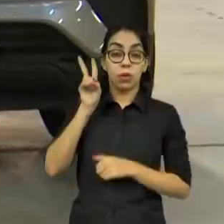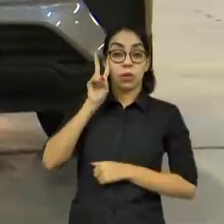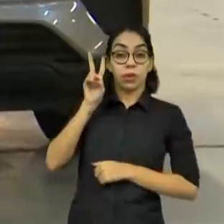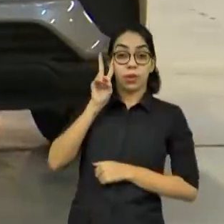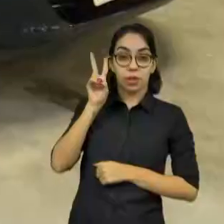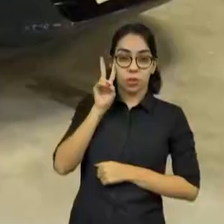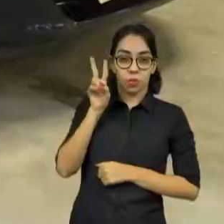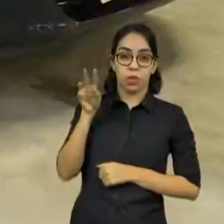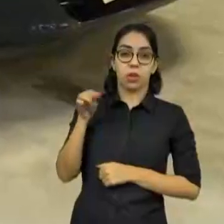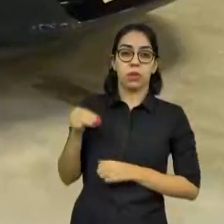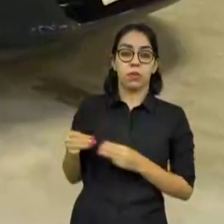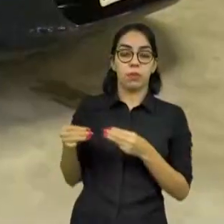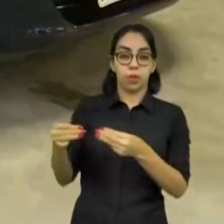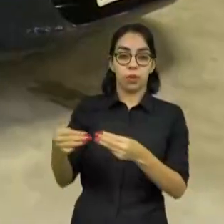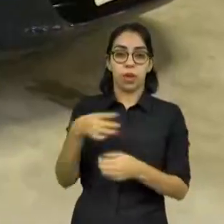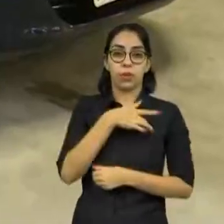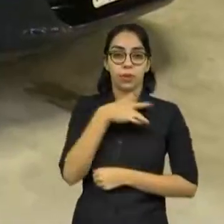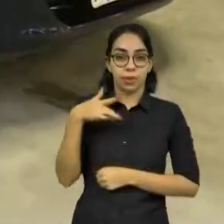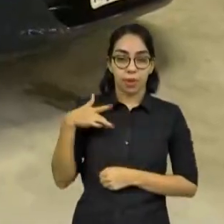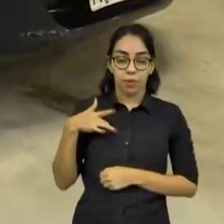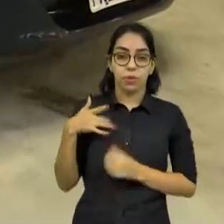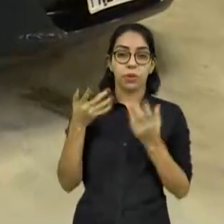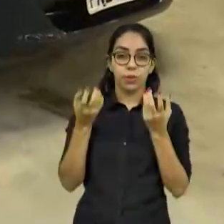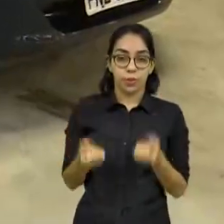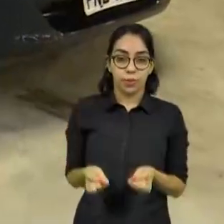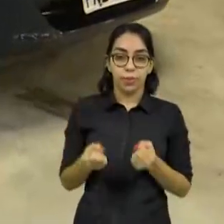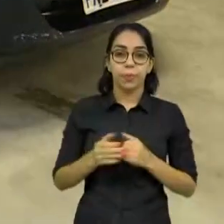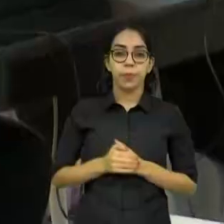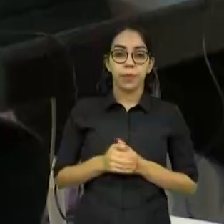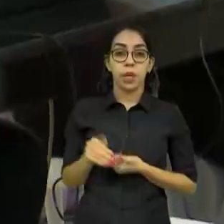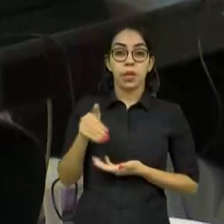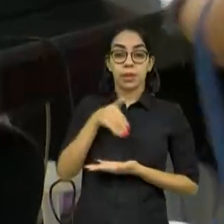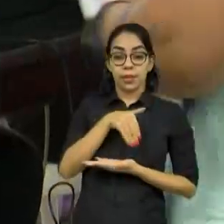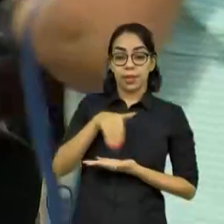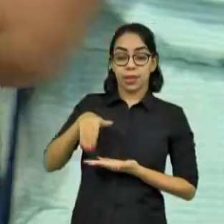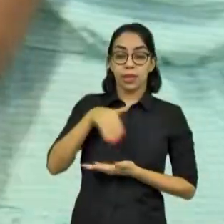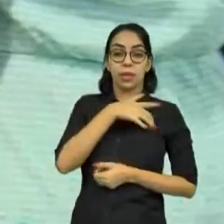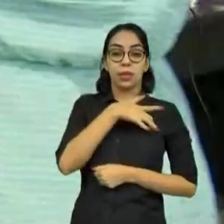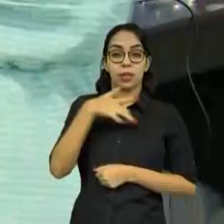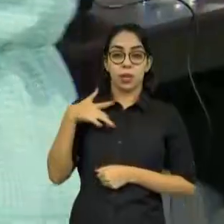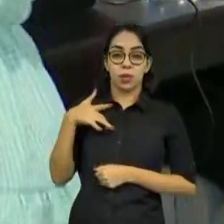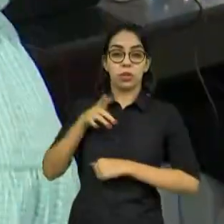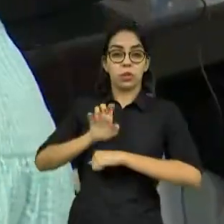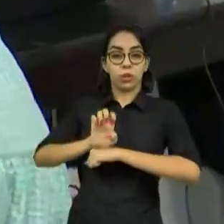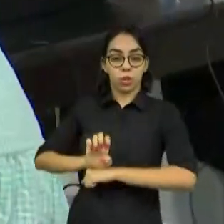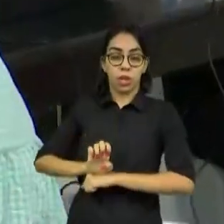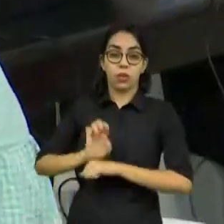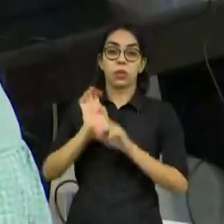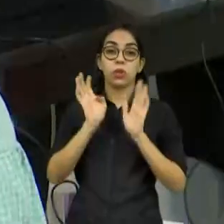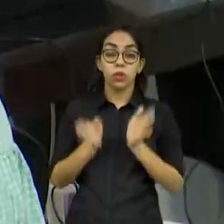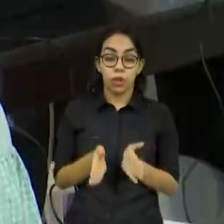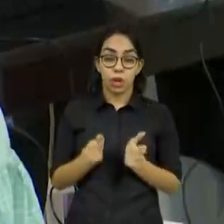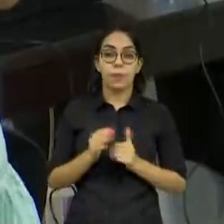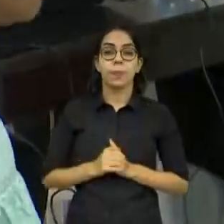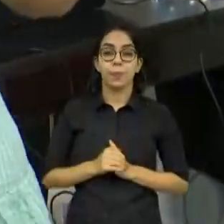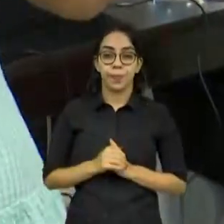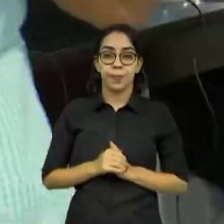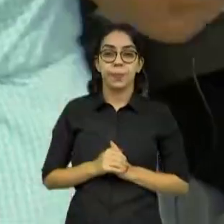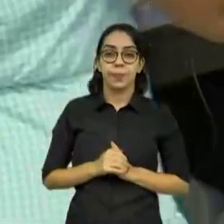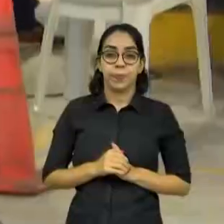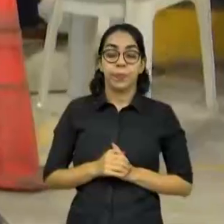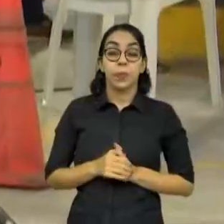da Saúde. Aqui no Ceará, a Secretaria de Saúde do Estado emitiu nota técnica recomendando que todos